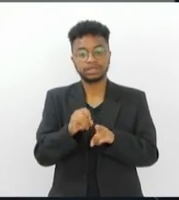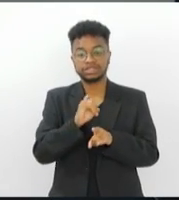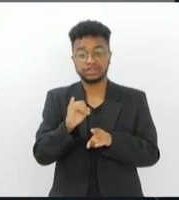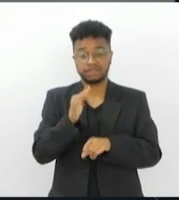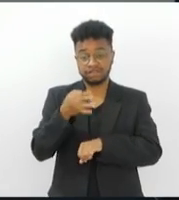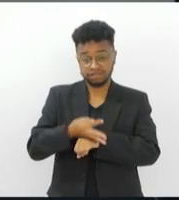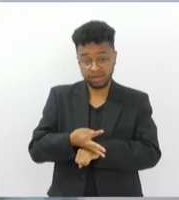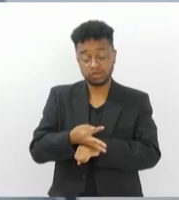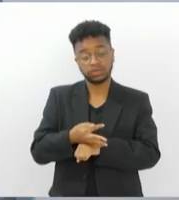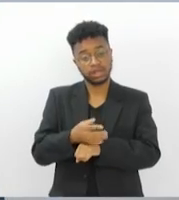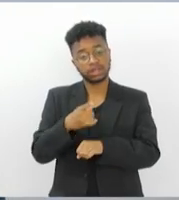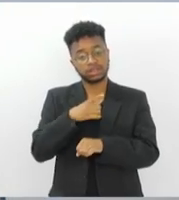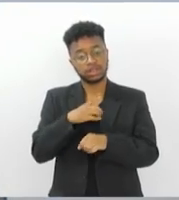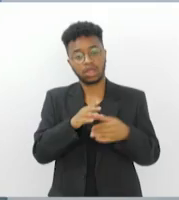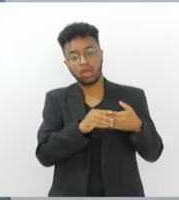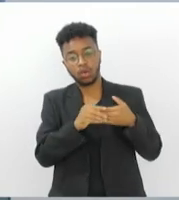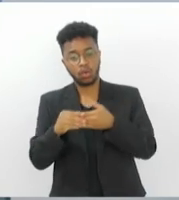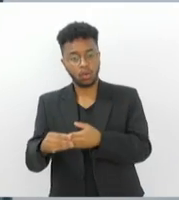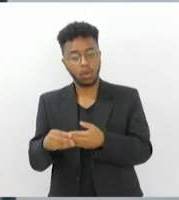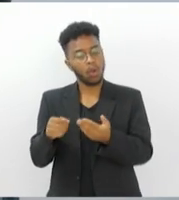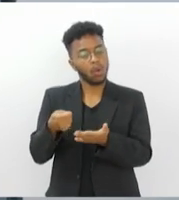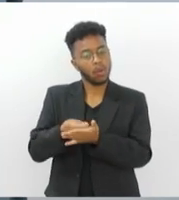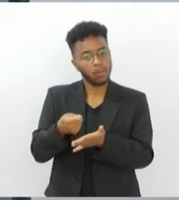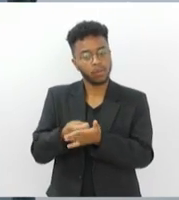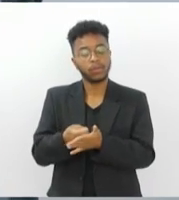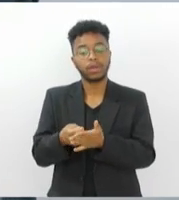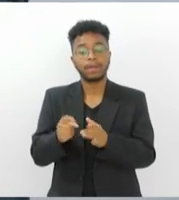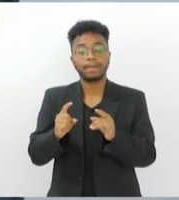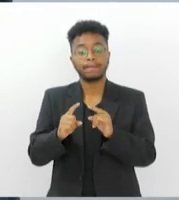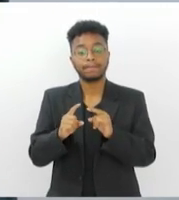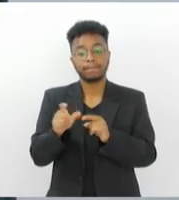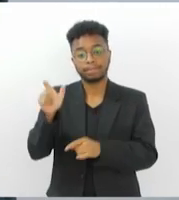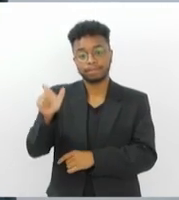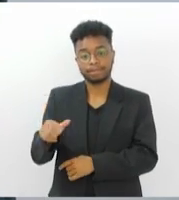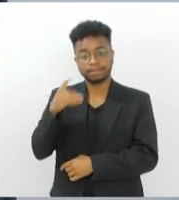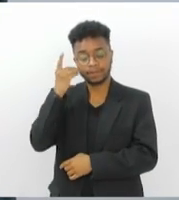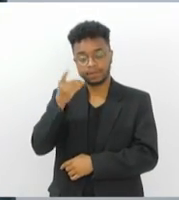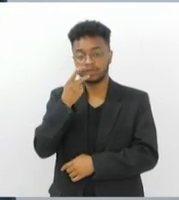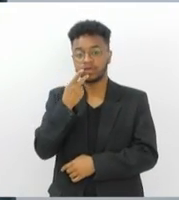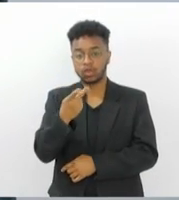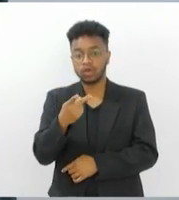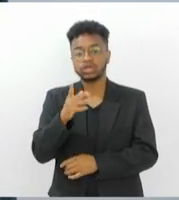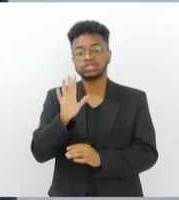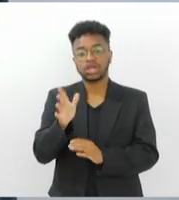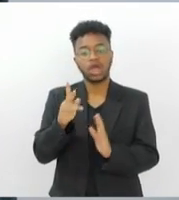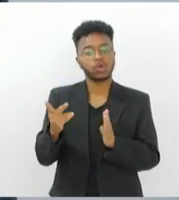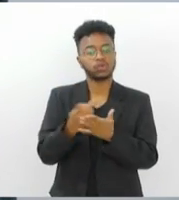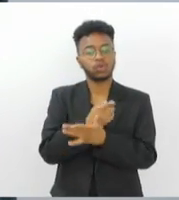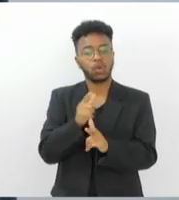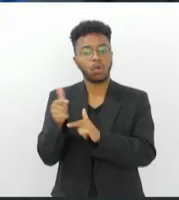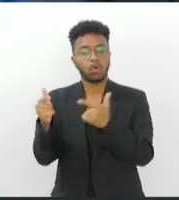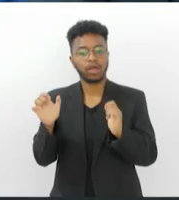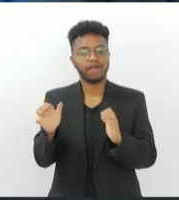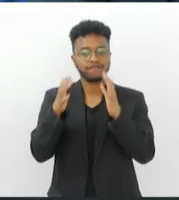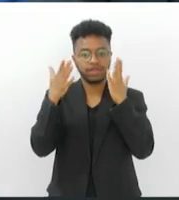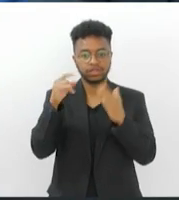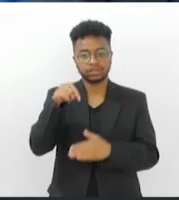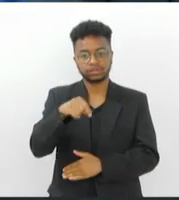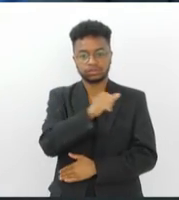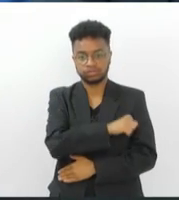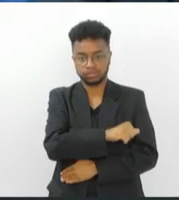caso necessário o parlamentar informou que diante de episódios de insegurança ocorridos em outros eventos no Rio é